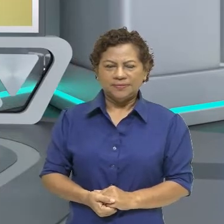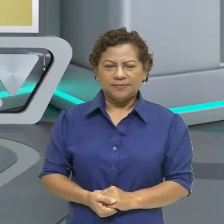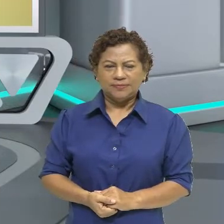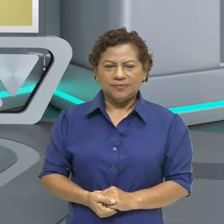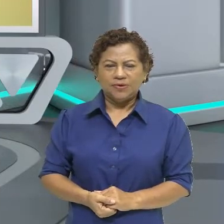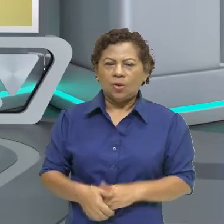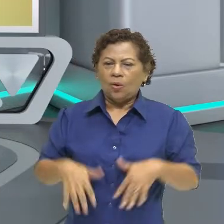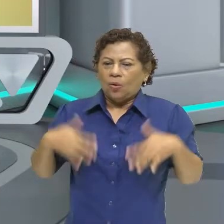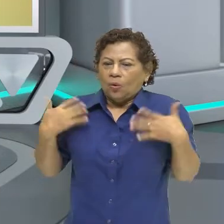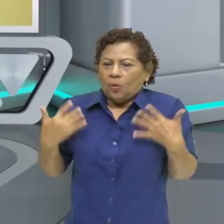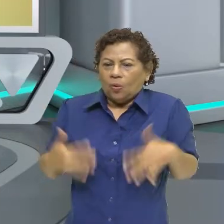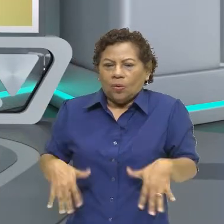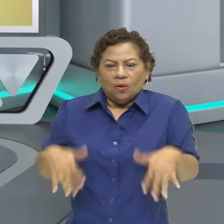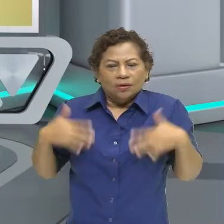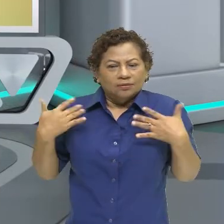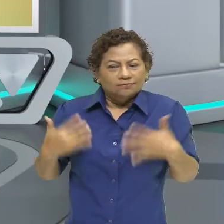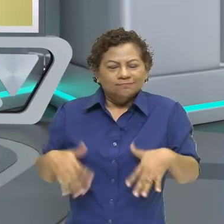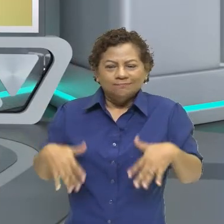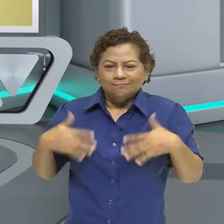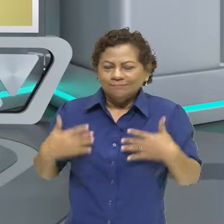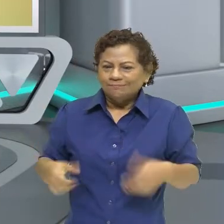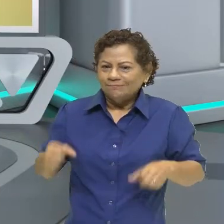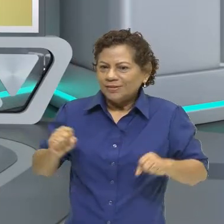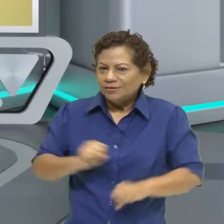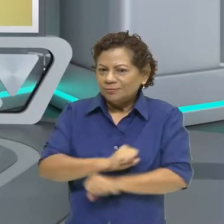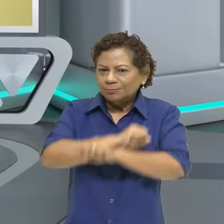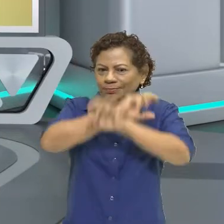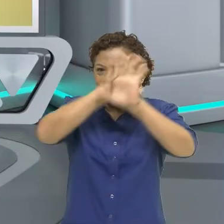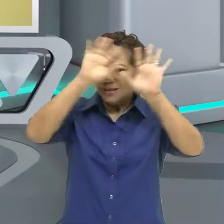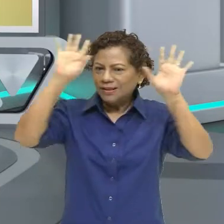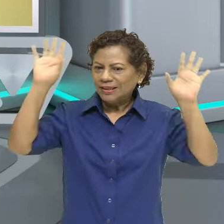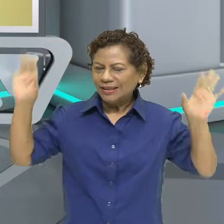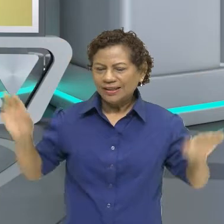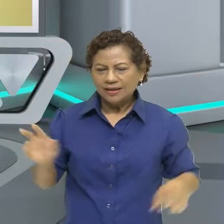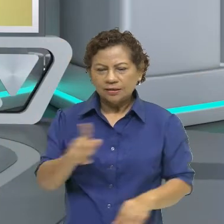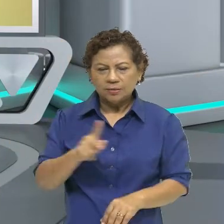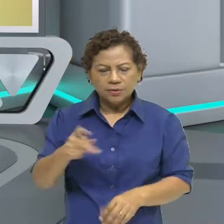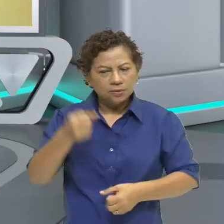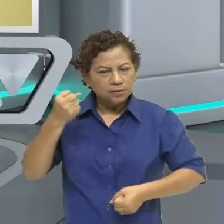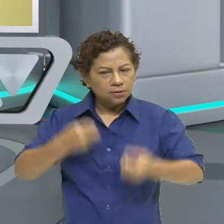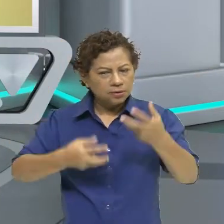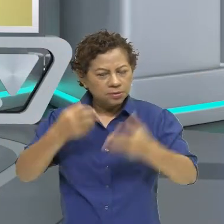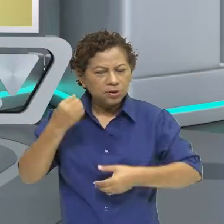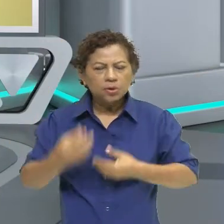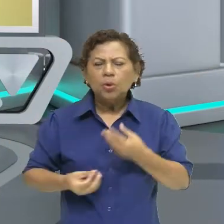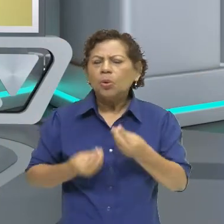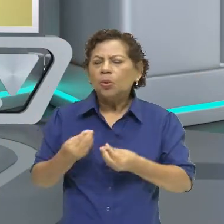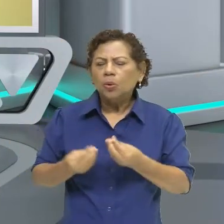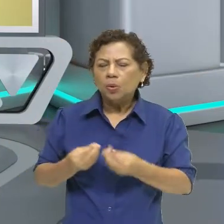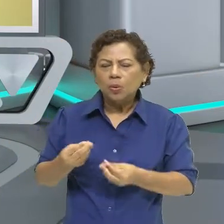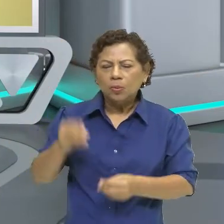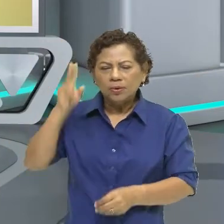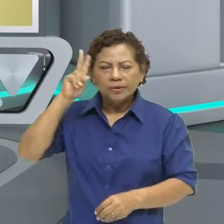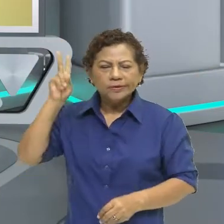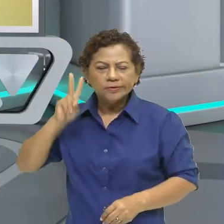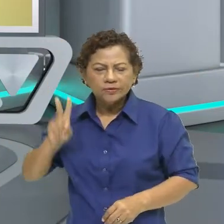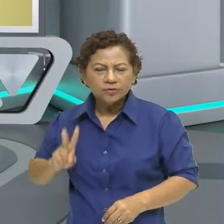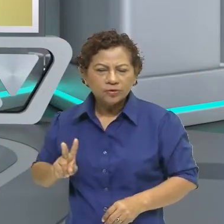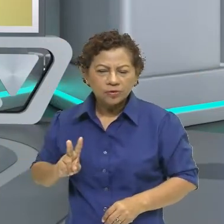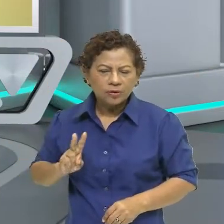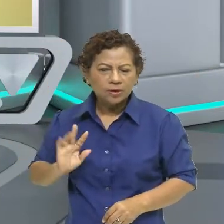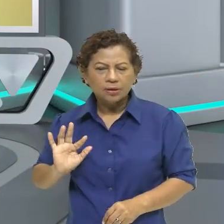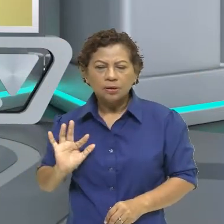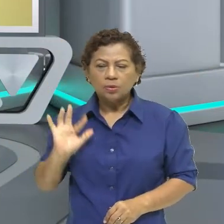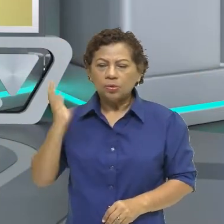Que vídeo incrível e esclarecedor esse da professora Isabel, né? Então, ela conversou com a gente sobre como estava, né? O que